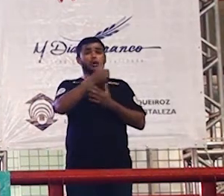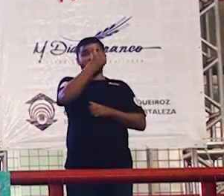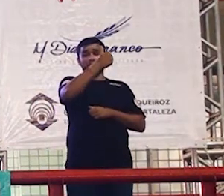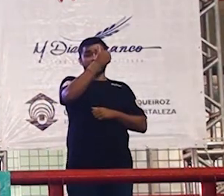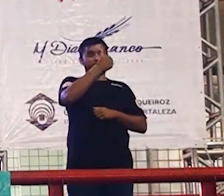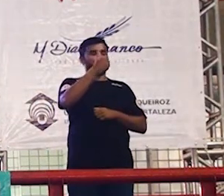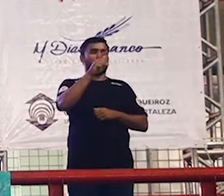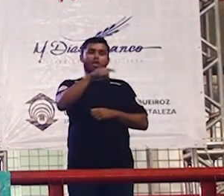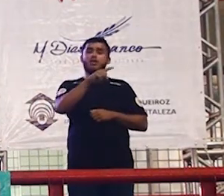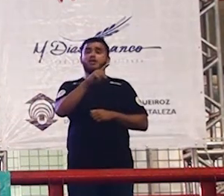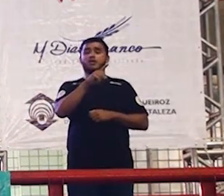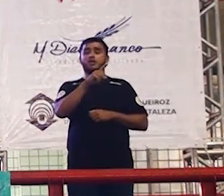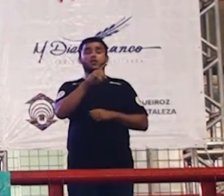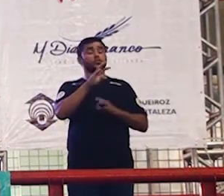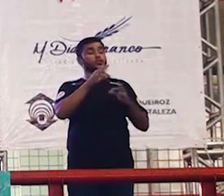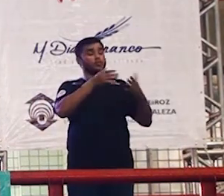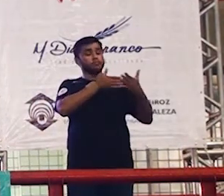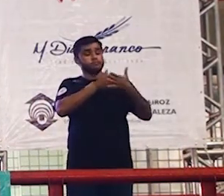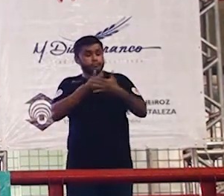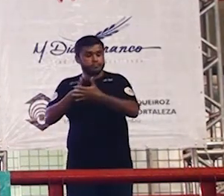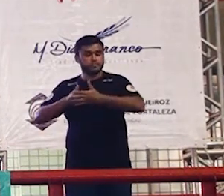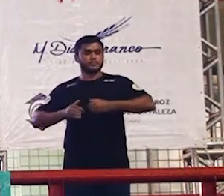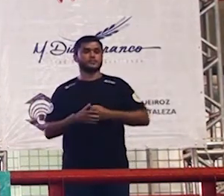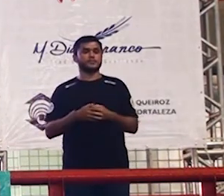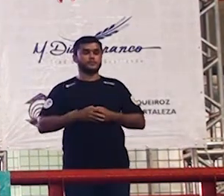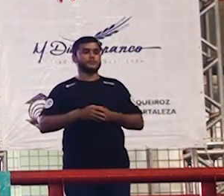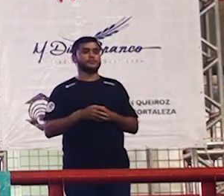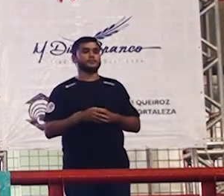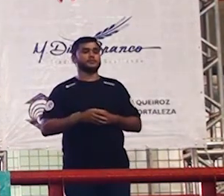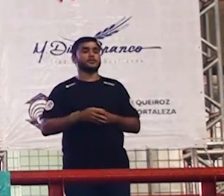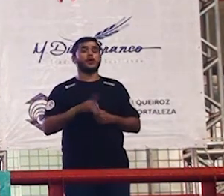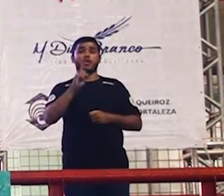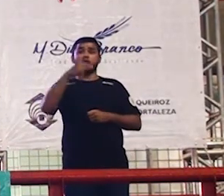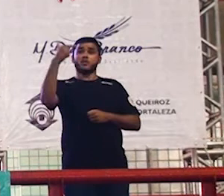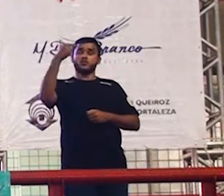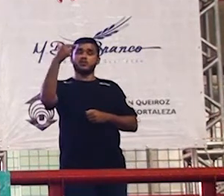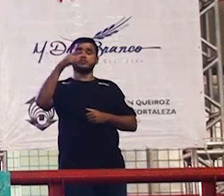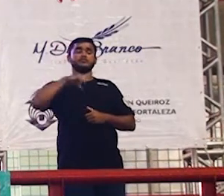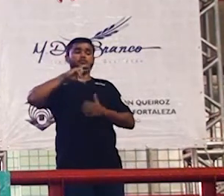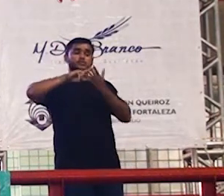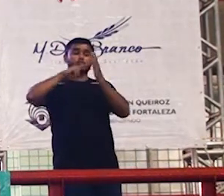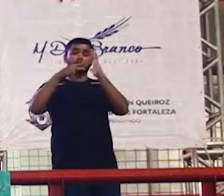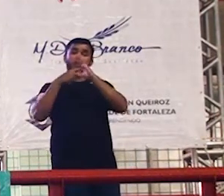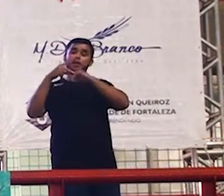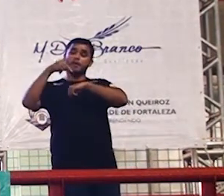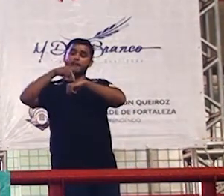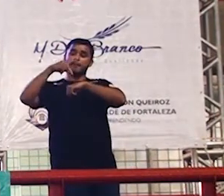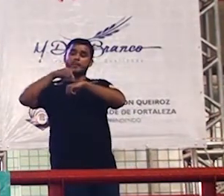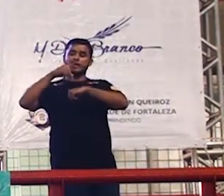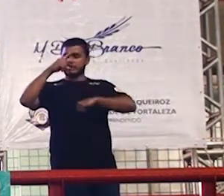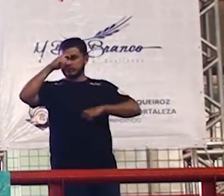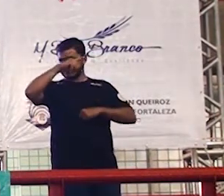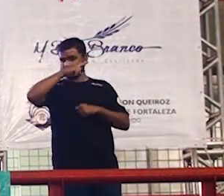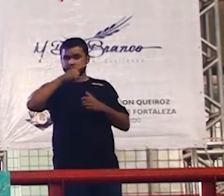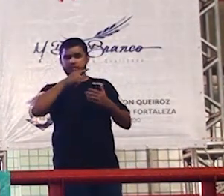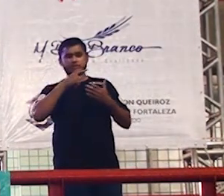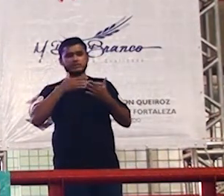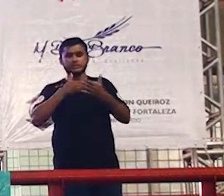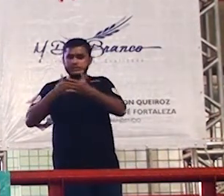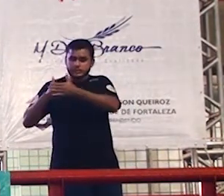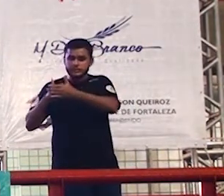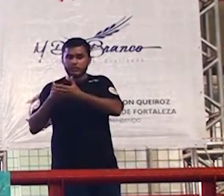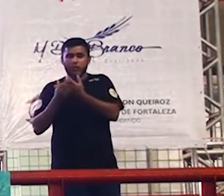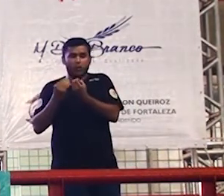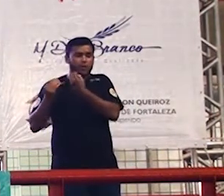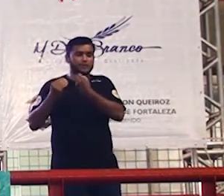como obstáculo. A utilização no segundo texto do significado de pedra como dificuldade